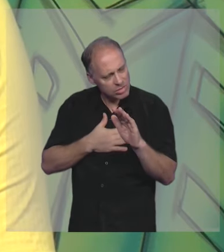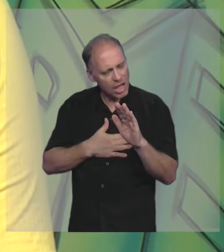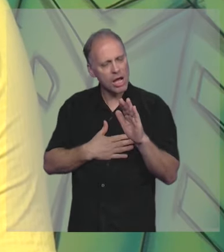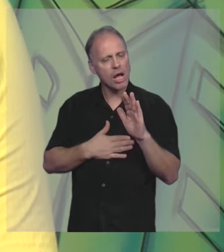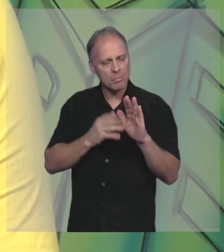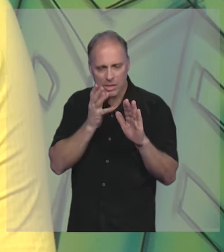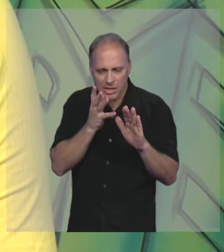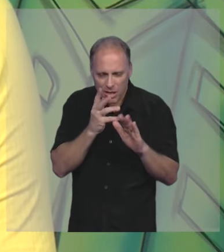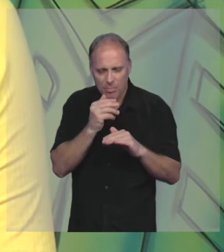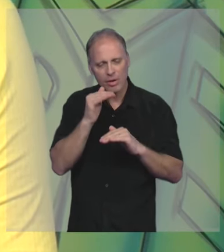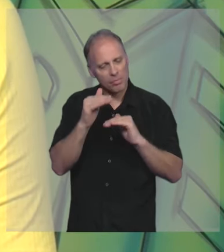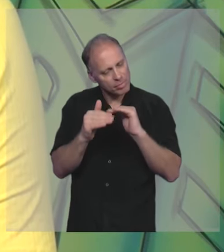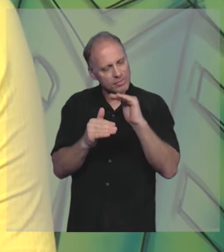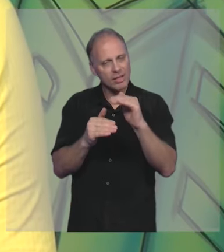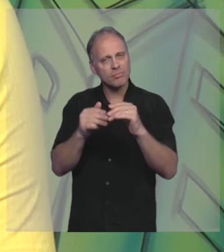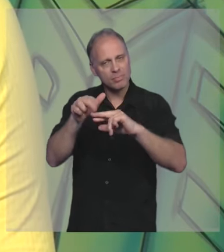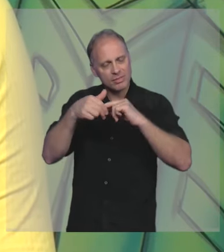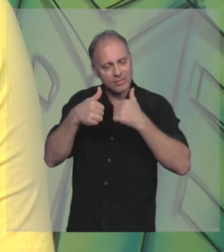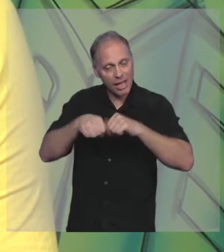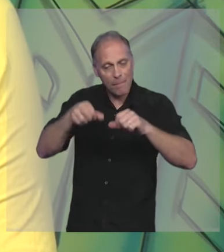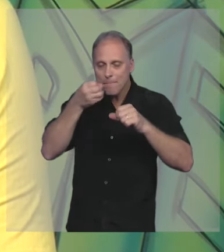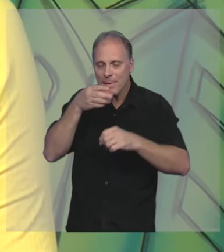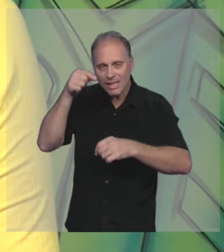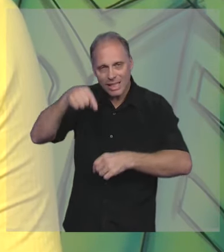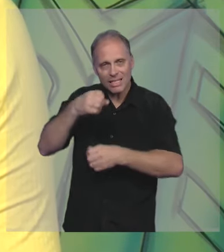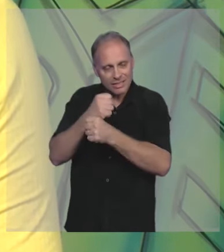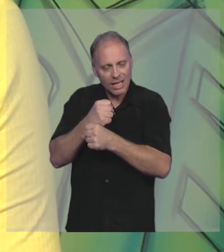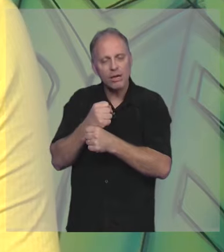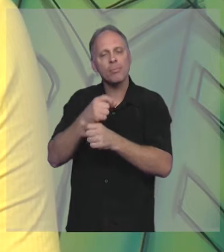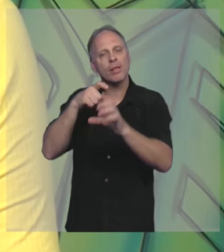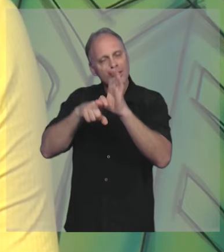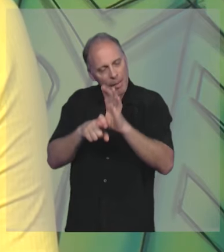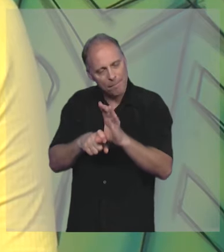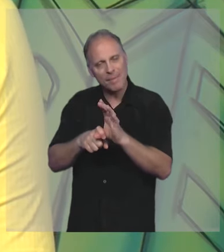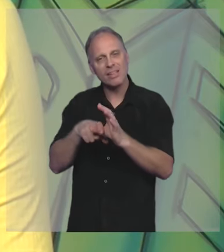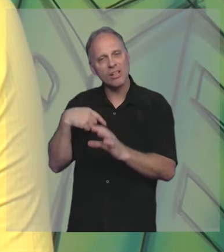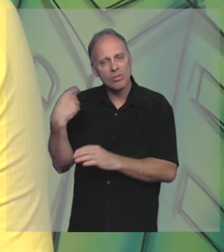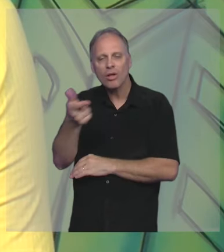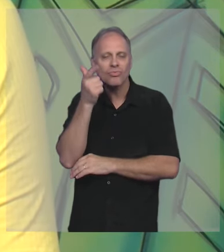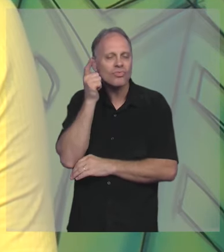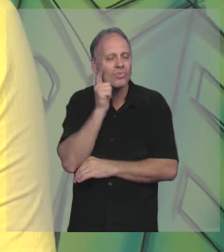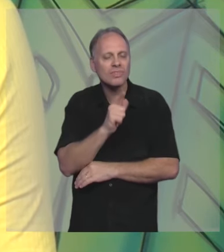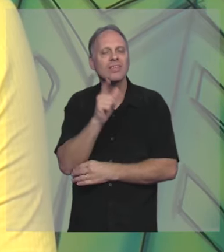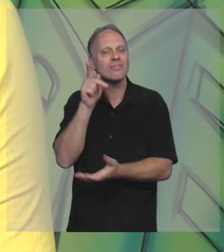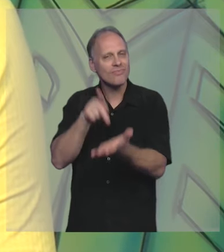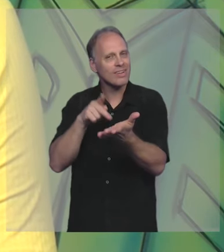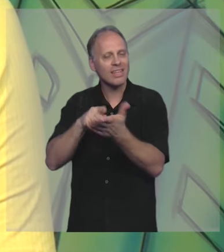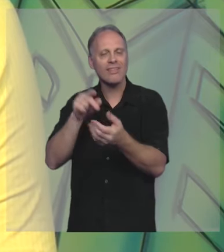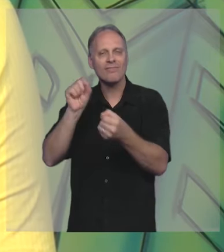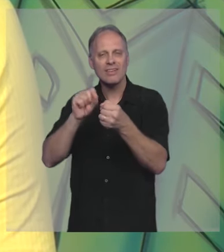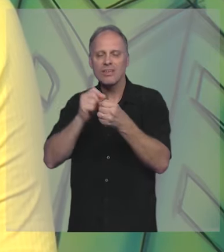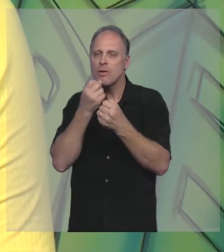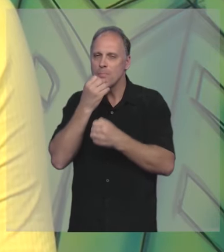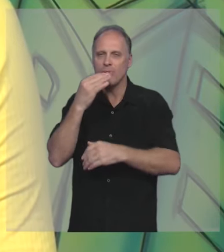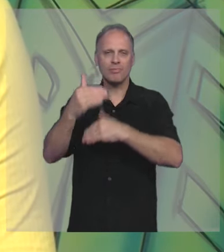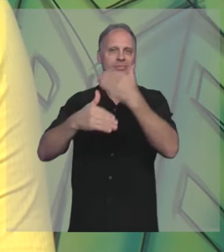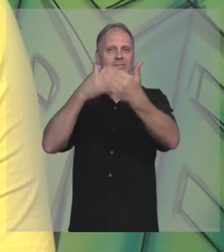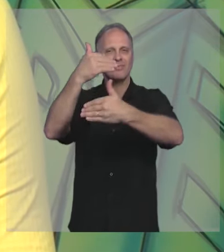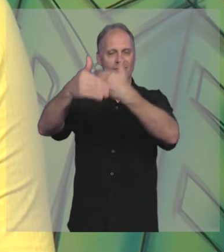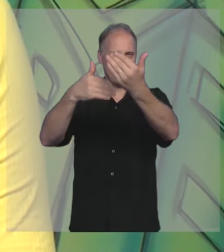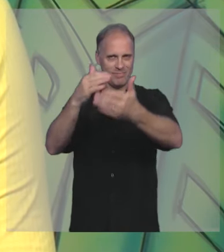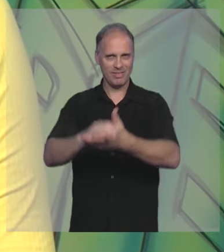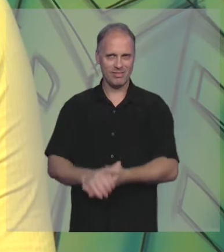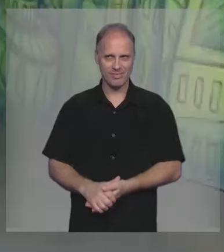E a gente tem que estabilizar muito bem este ano, porque disso depende, né? Nós conseguirmos realmente fazer um bom